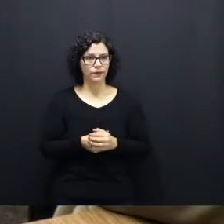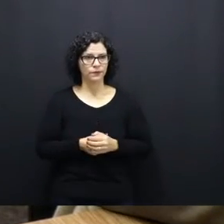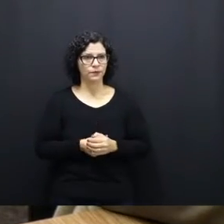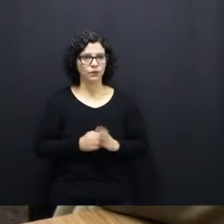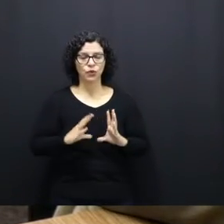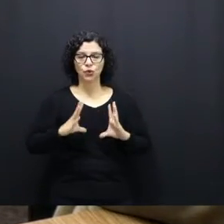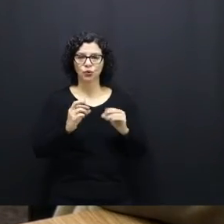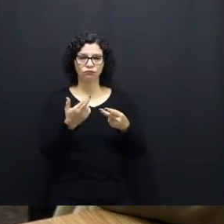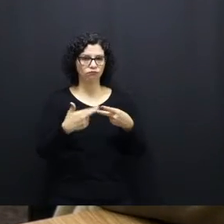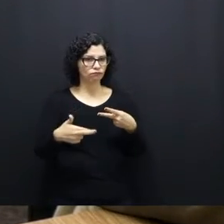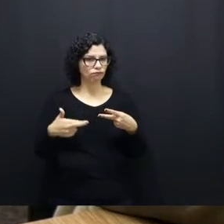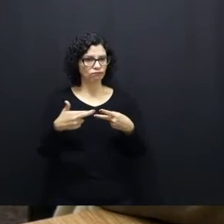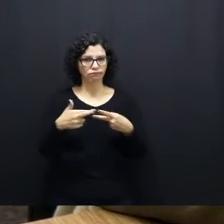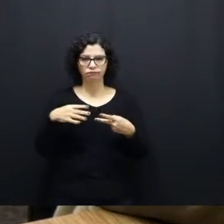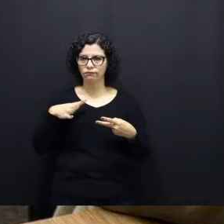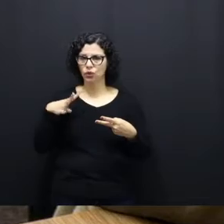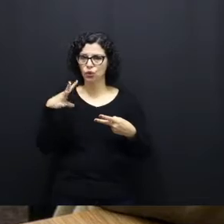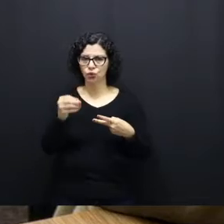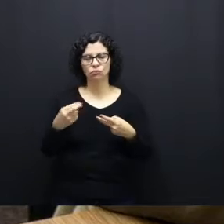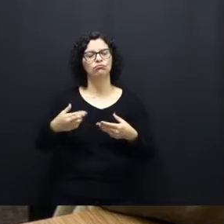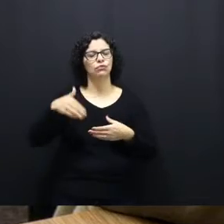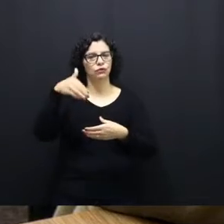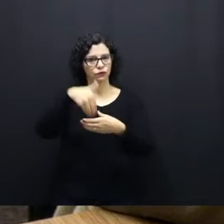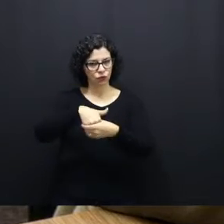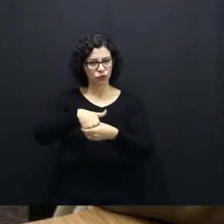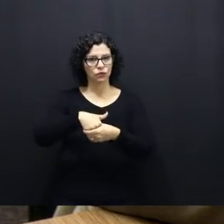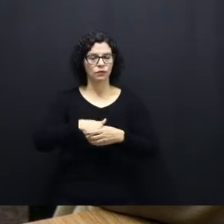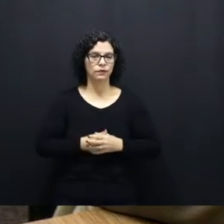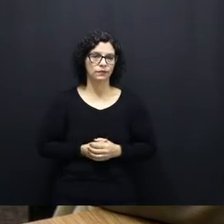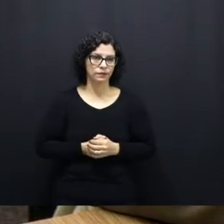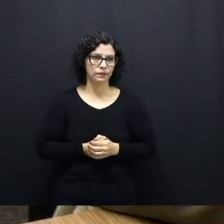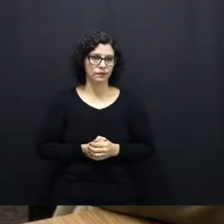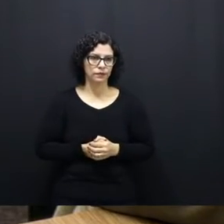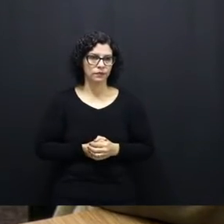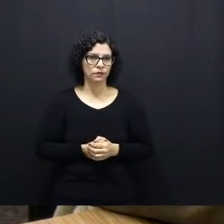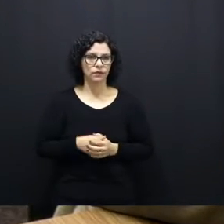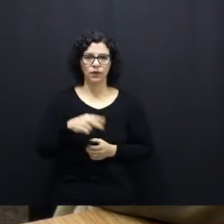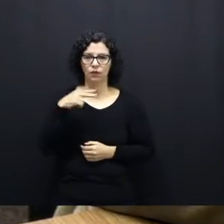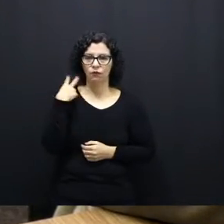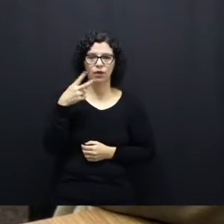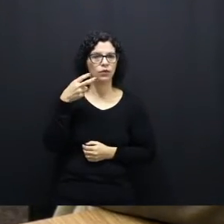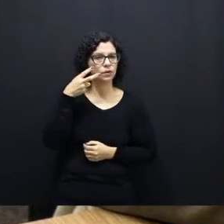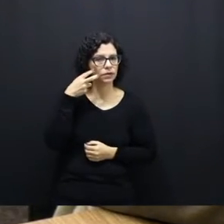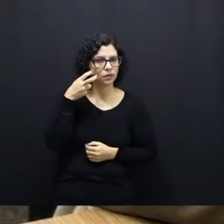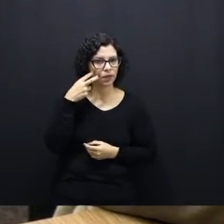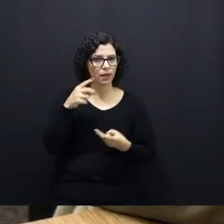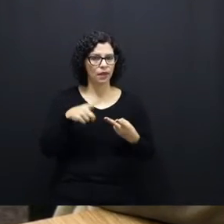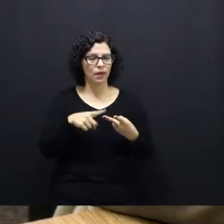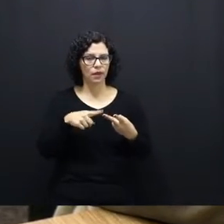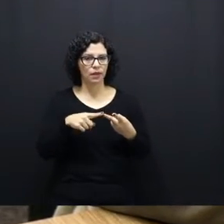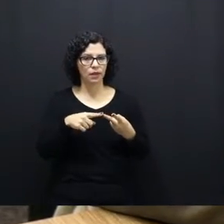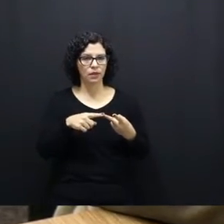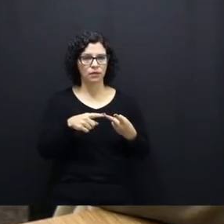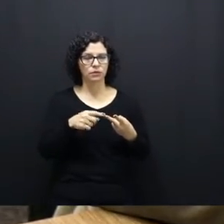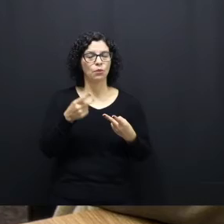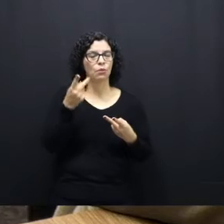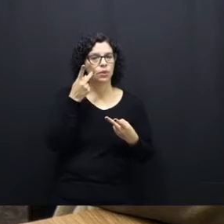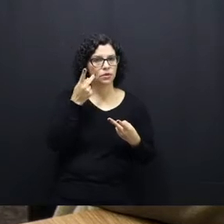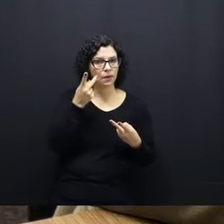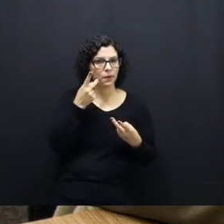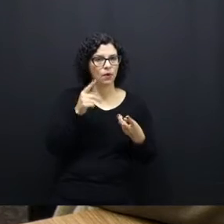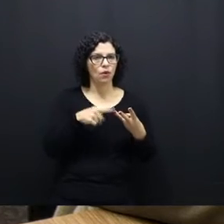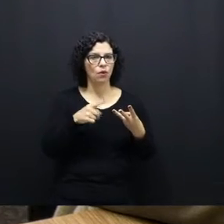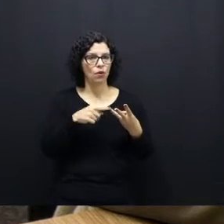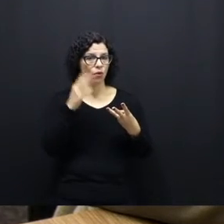todos os requerimentos que esta casa Passou e do vereador sinézio do vereador Possebon do